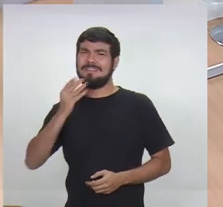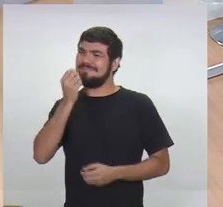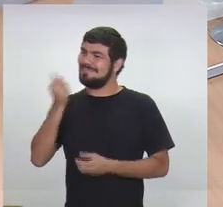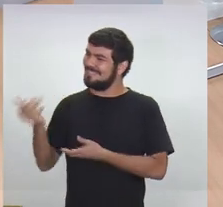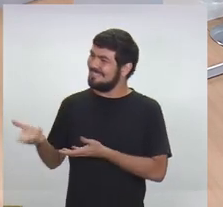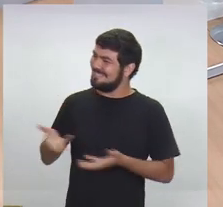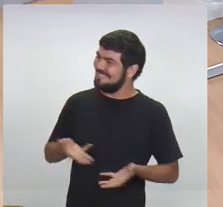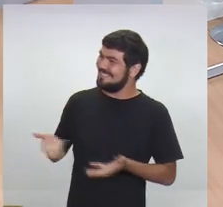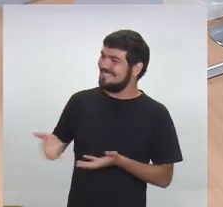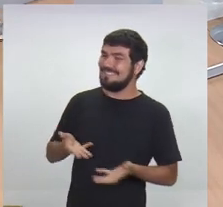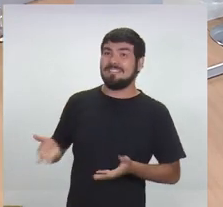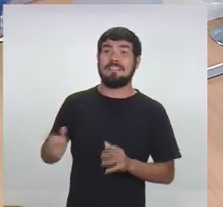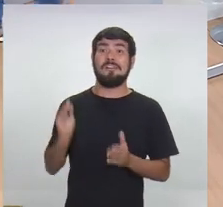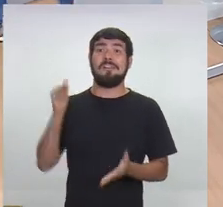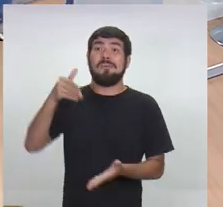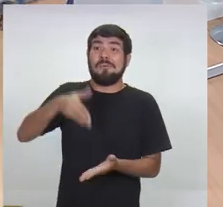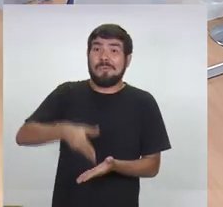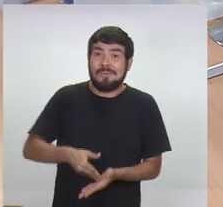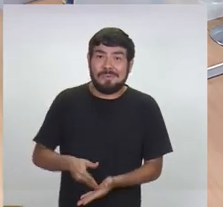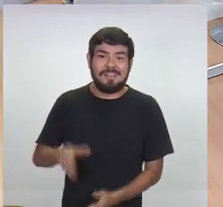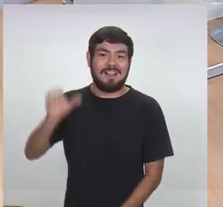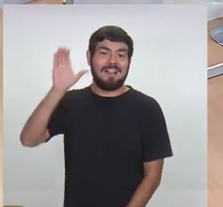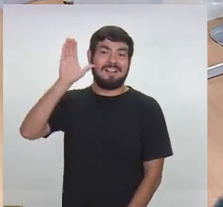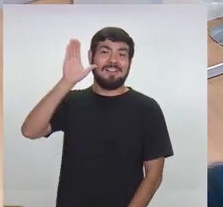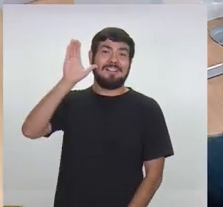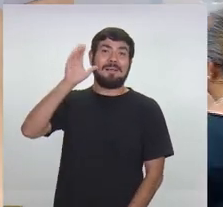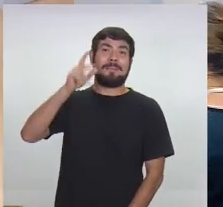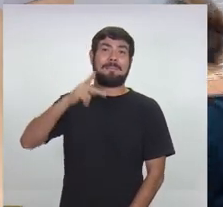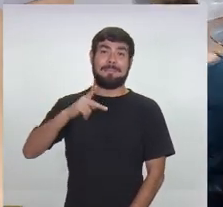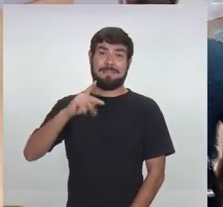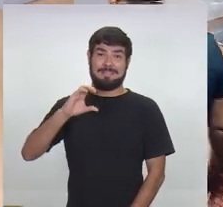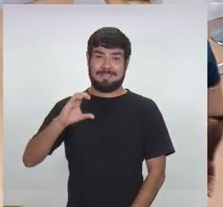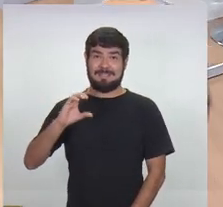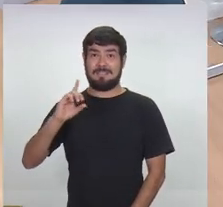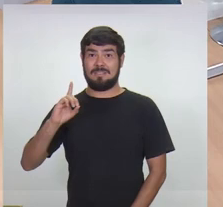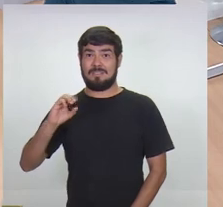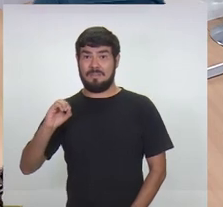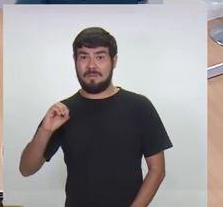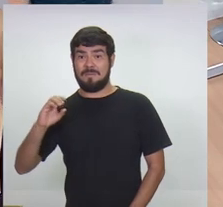vindo e por último a lucia antony do pc do b